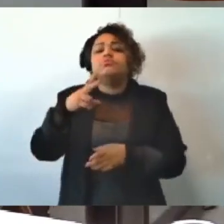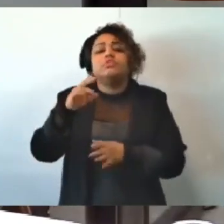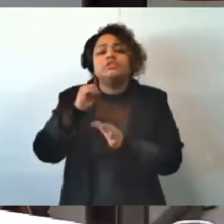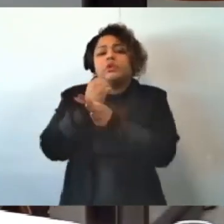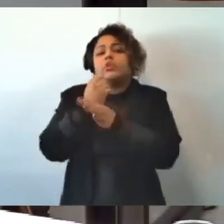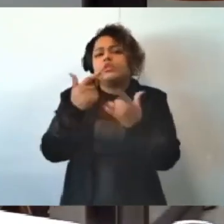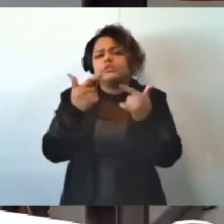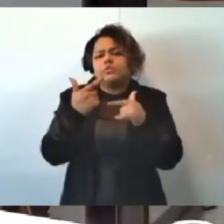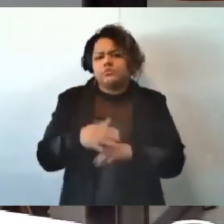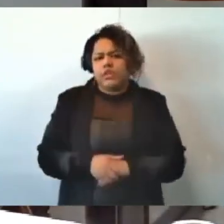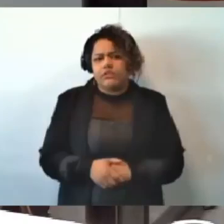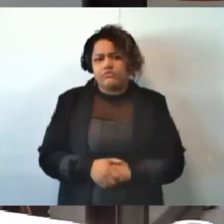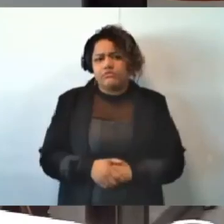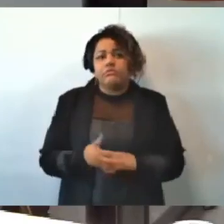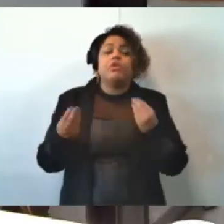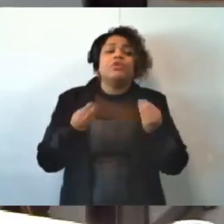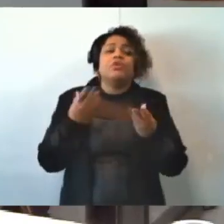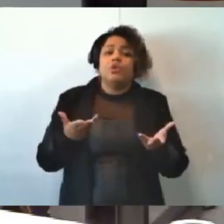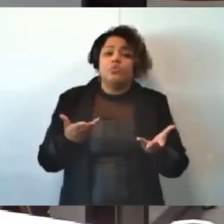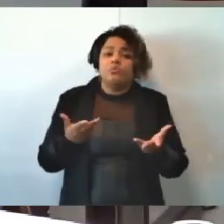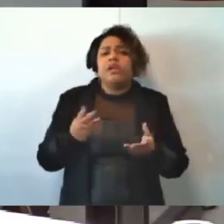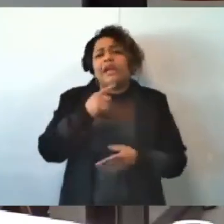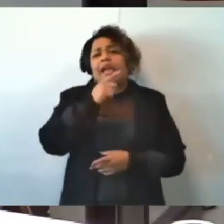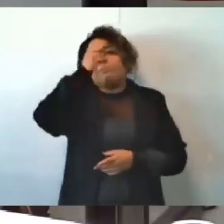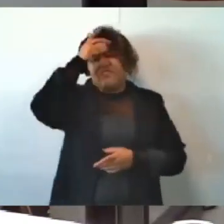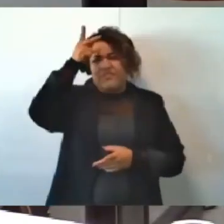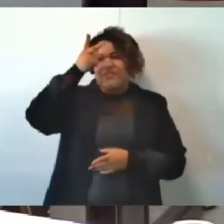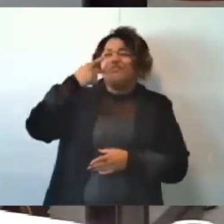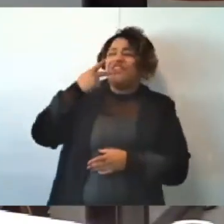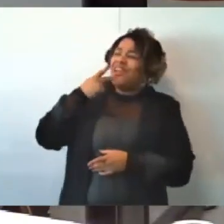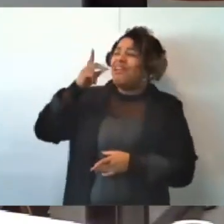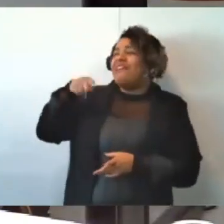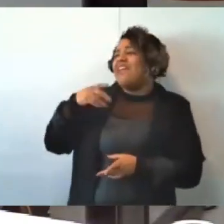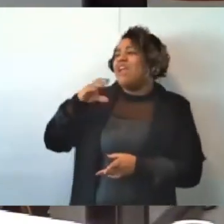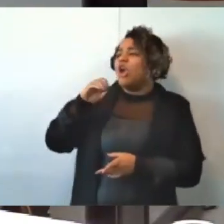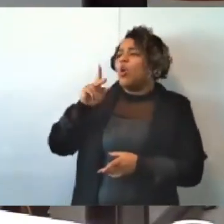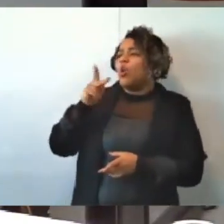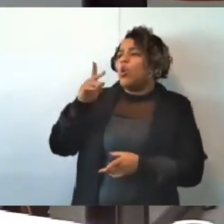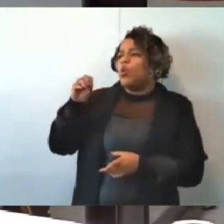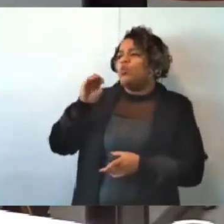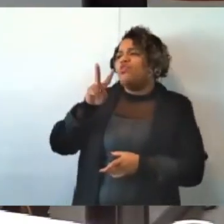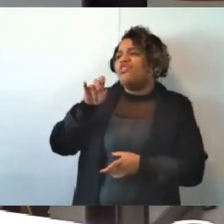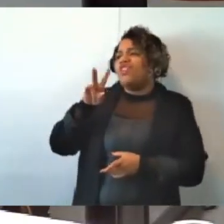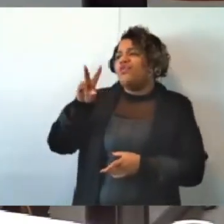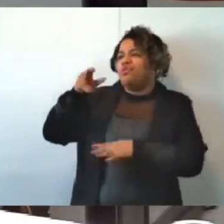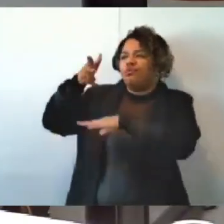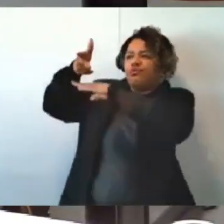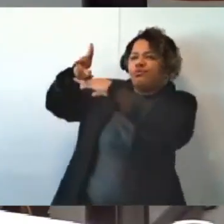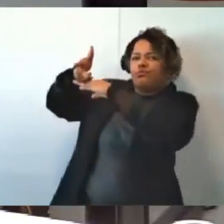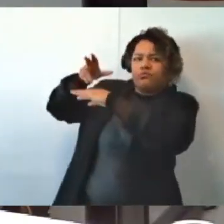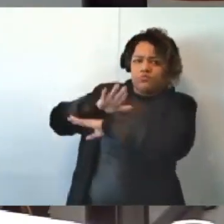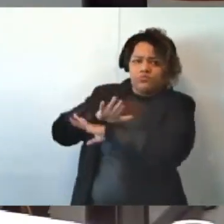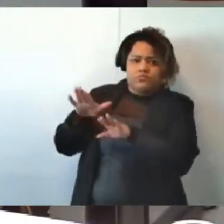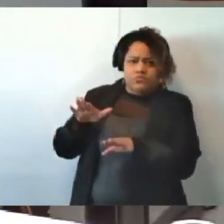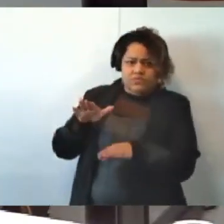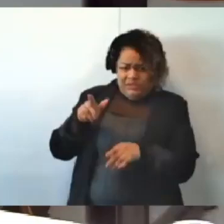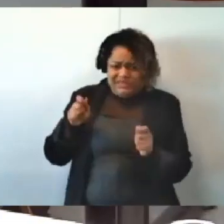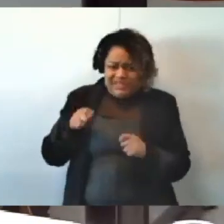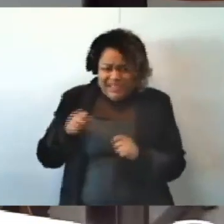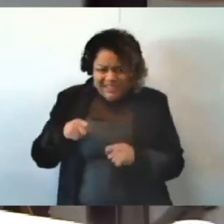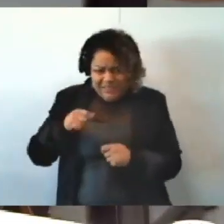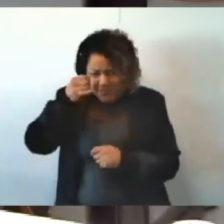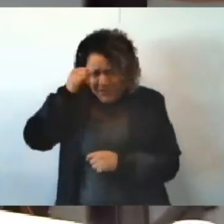é colocar olho vivo. Como é que eu tenho segurança? E, se em outros locais, olho vivo segura criminalidade?